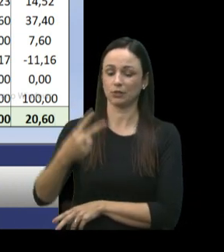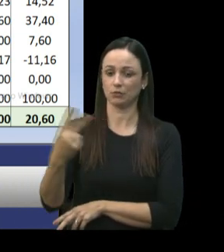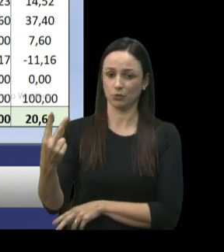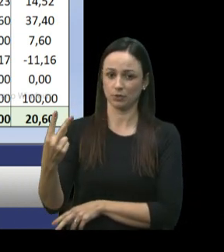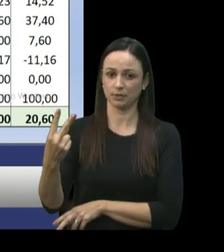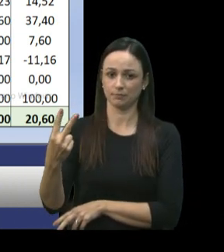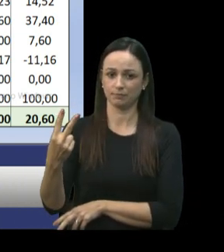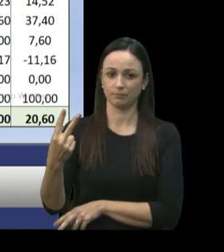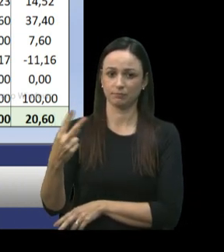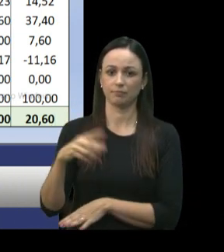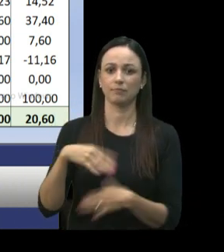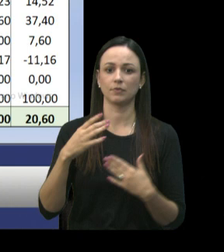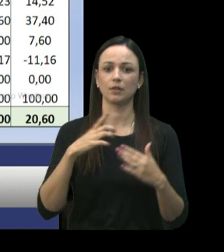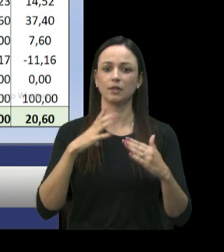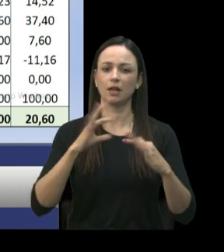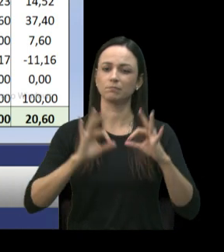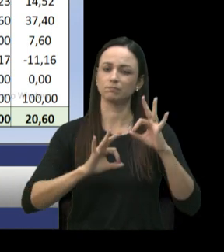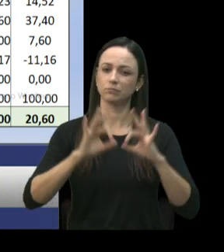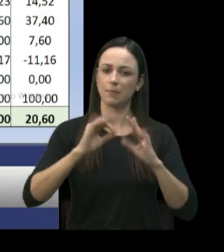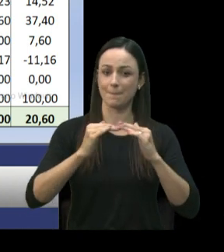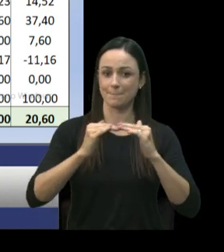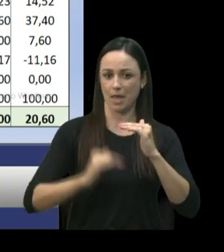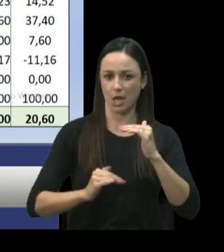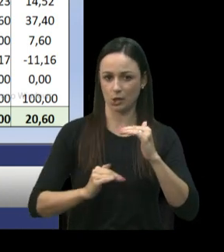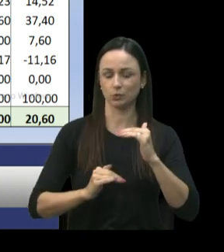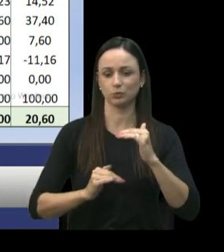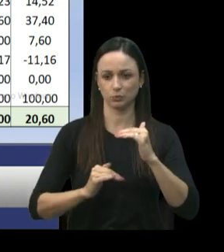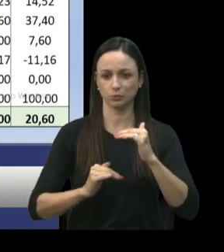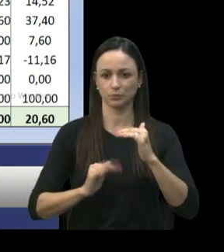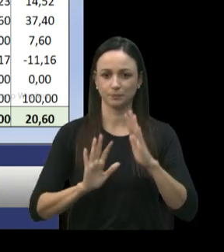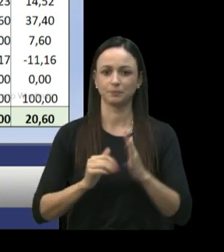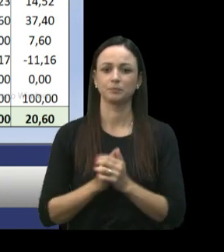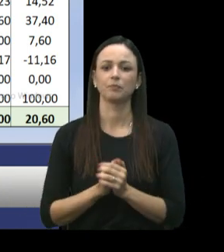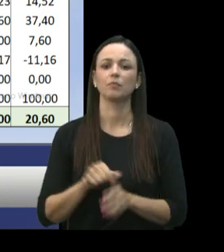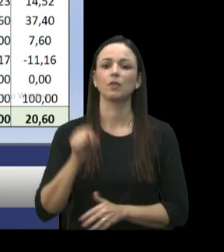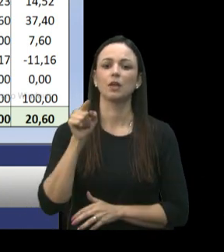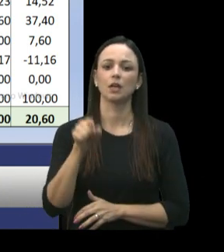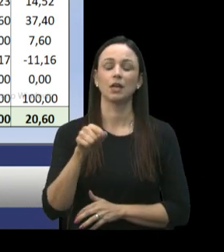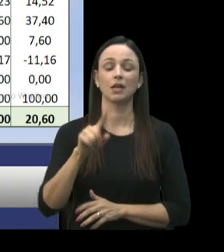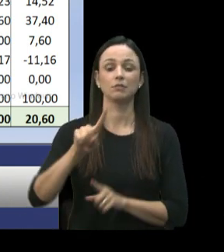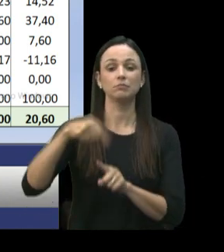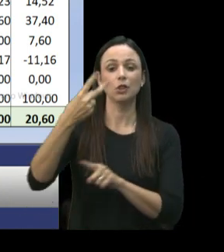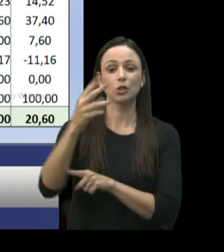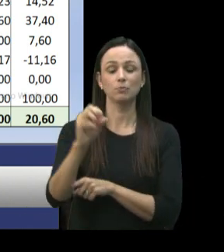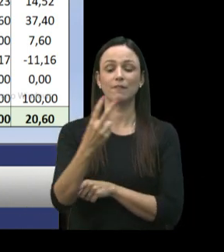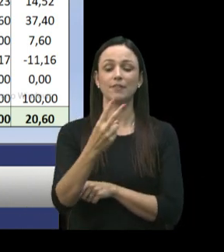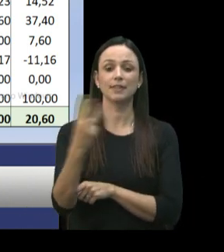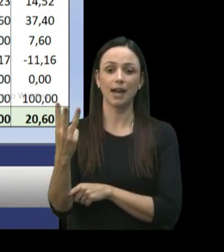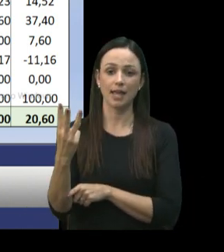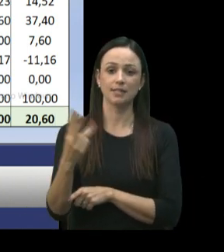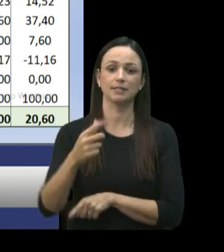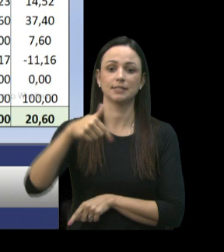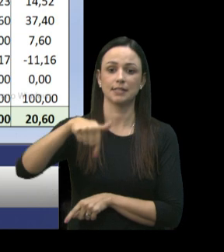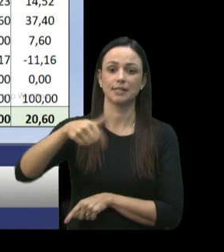85.722. Então, nós temos uma variação a menor aqui. E a previsão para 2023,